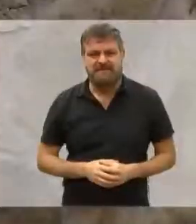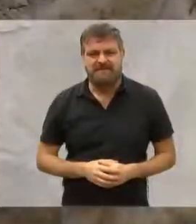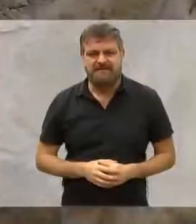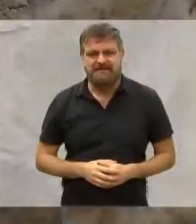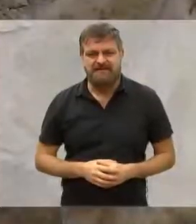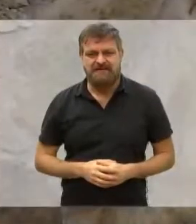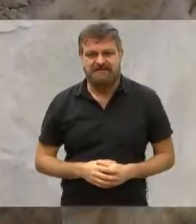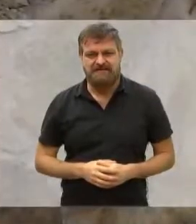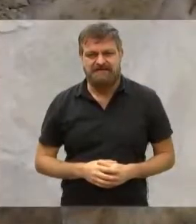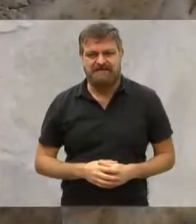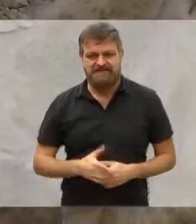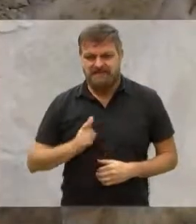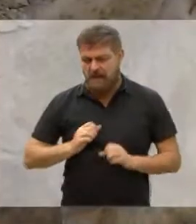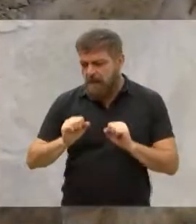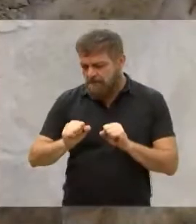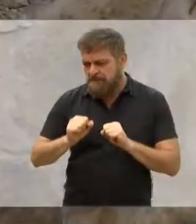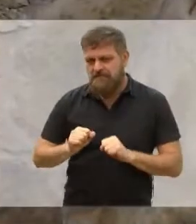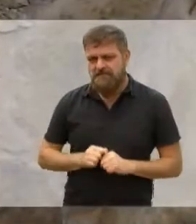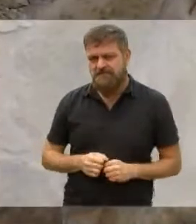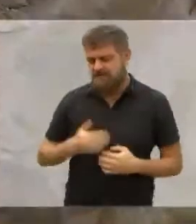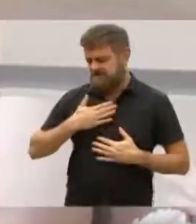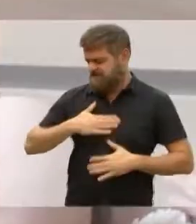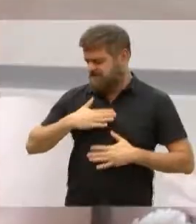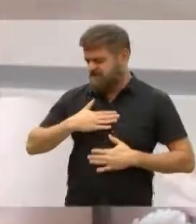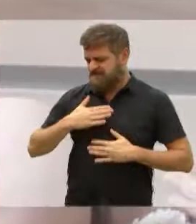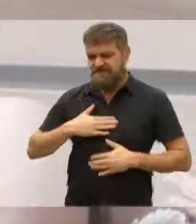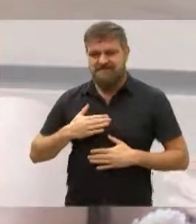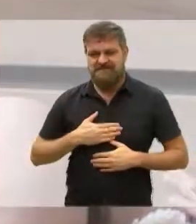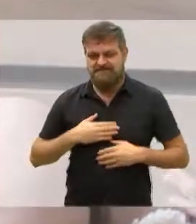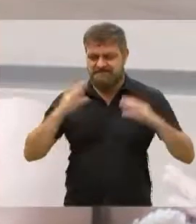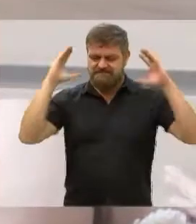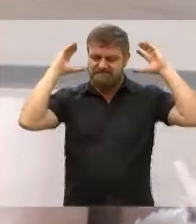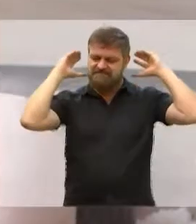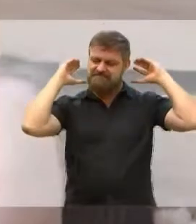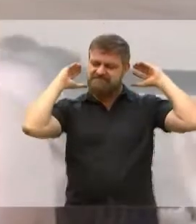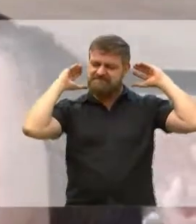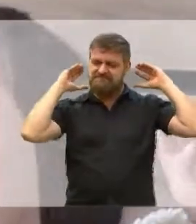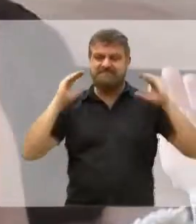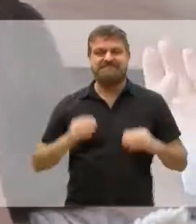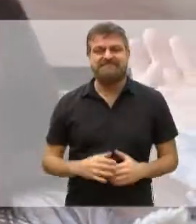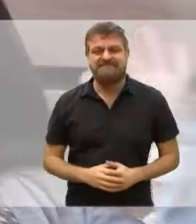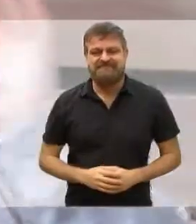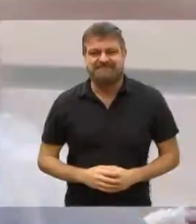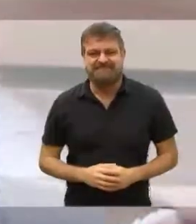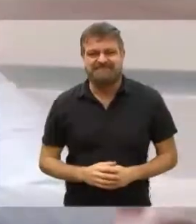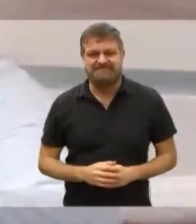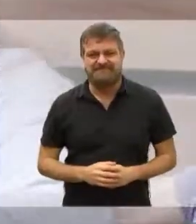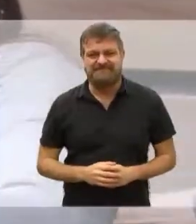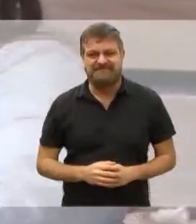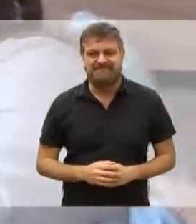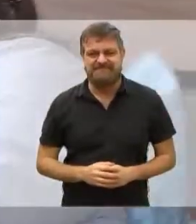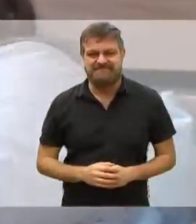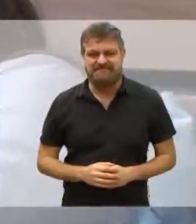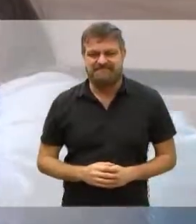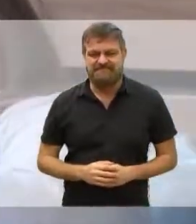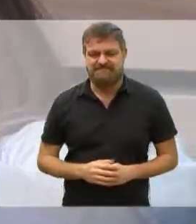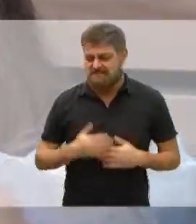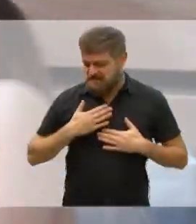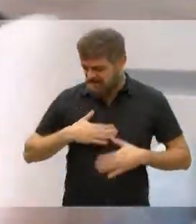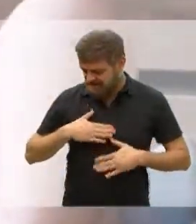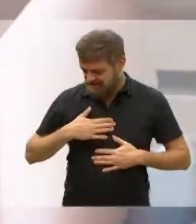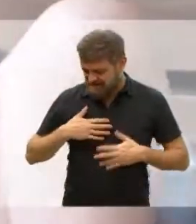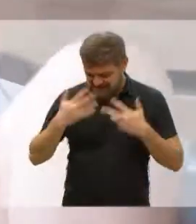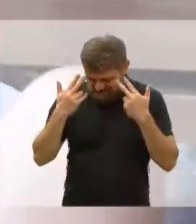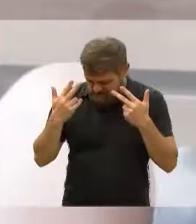assim que eu venho. Dá mais uma almofada para ela. Aí, ó, põe mais uma almofada para ficar mais confortável. Aqui, ó.